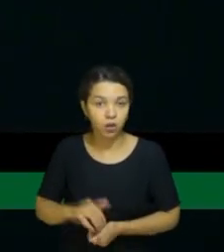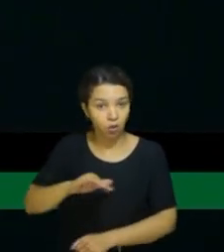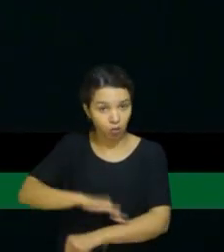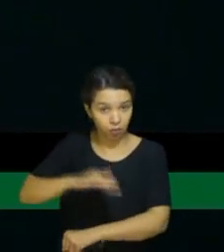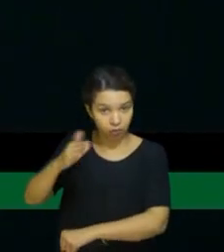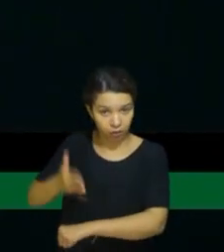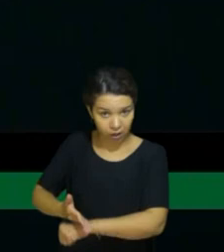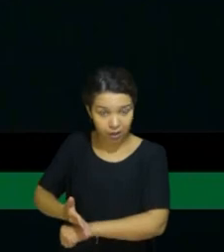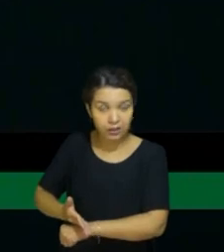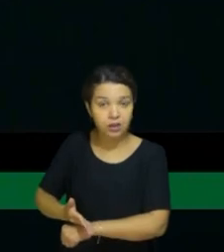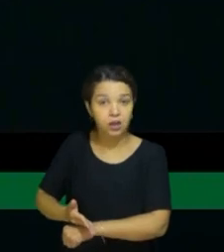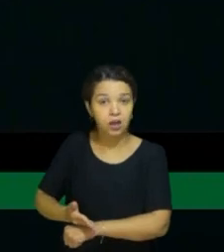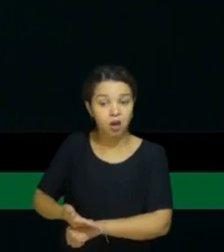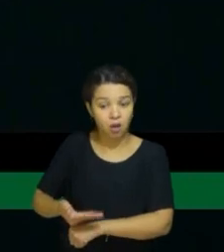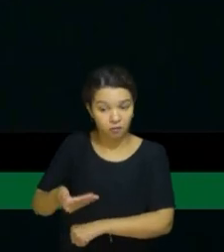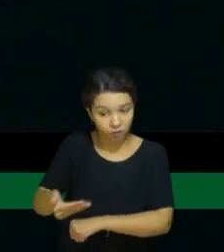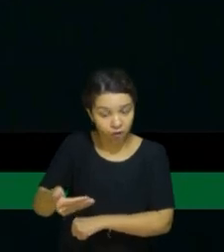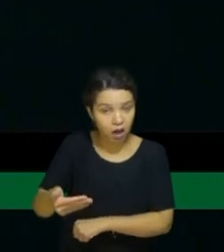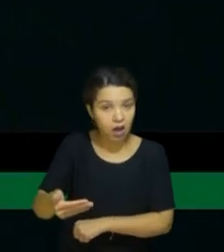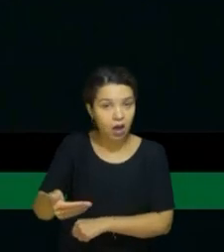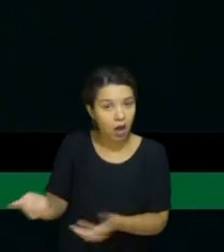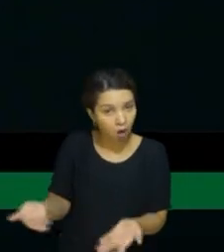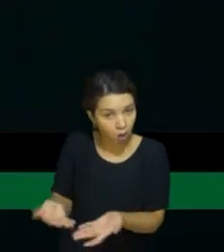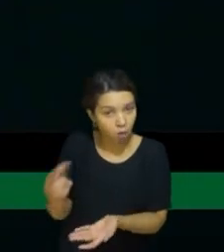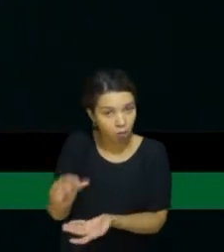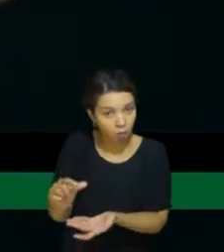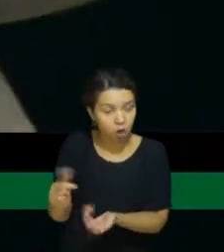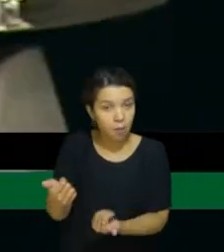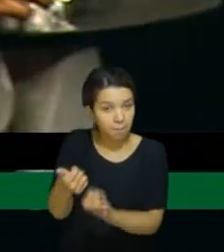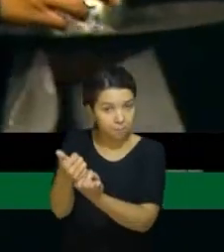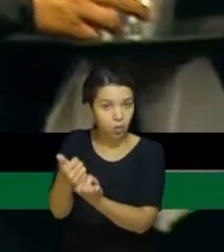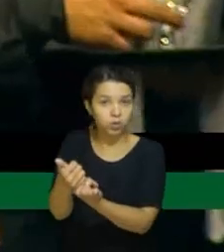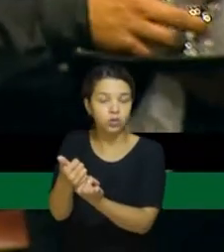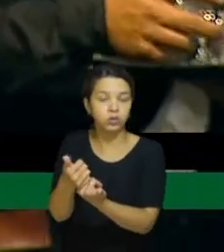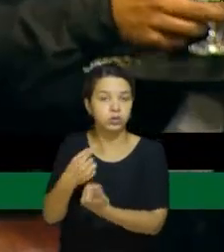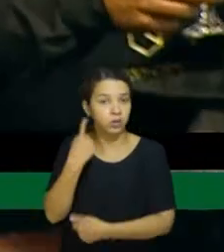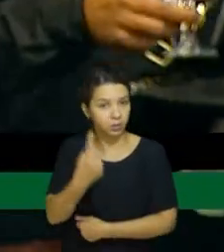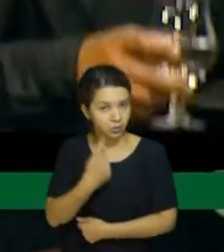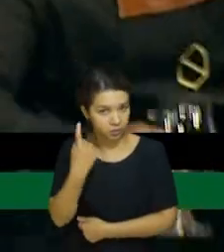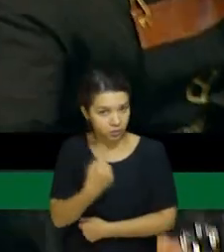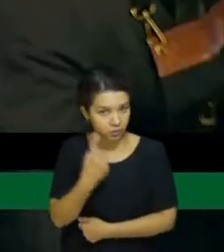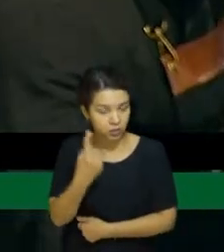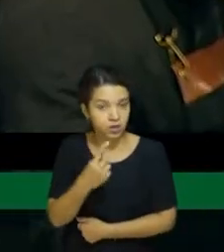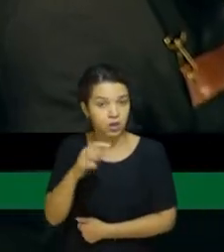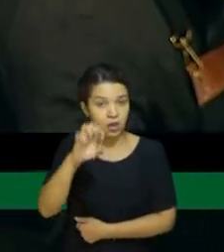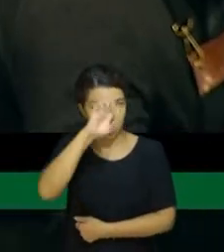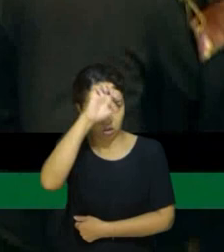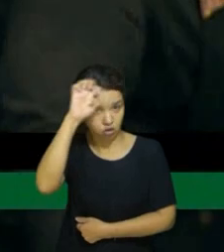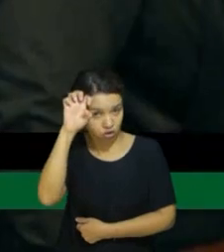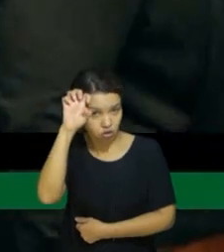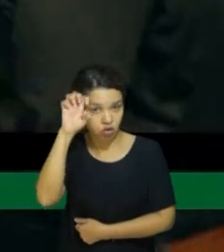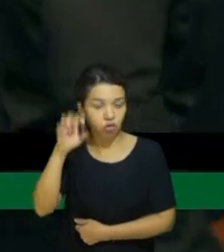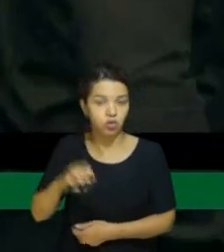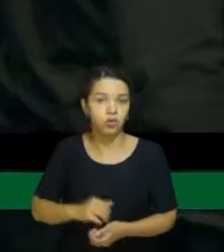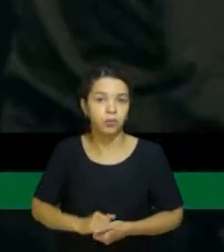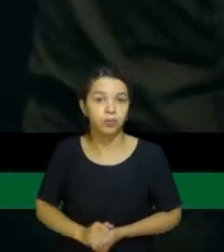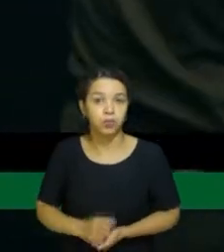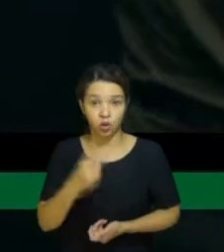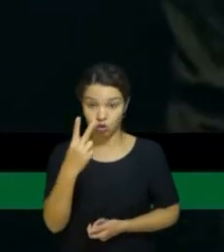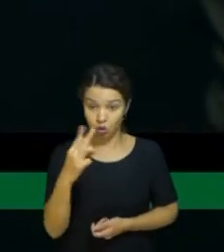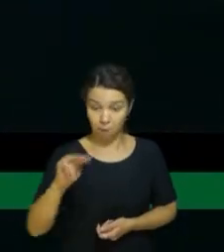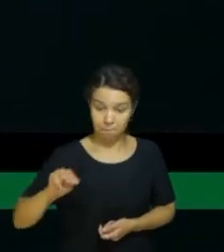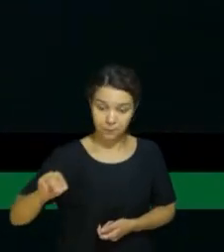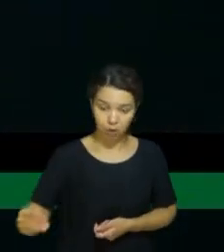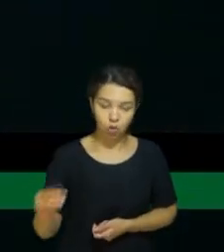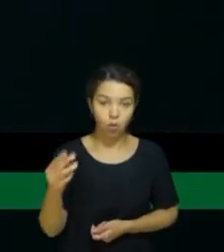destinou recentemente com o apoio Deputado Napoleão Deputado Egídio Deputado Egídio Ferrari R milhões